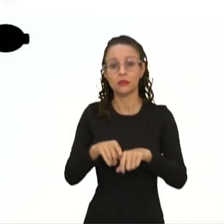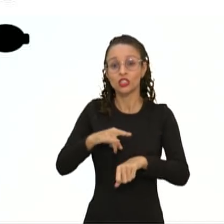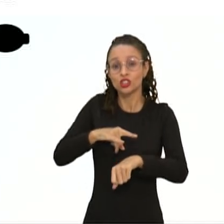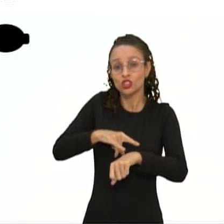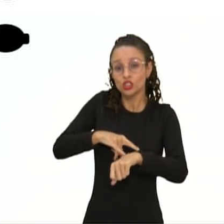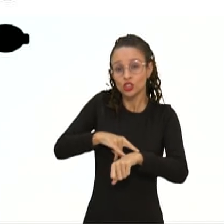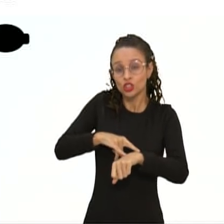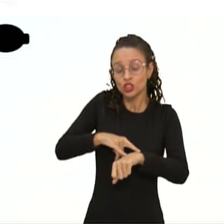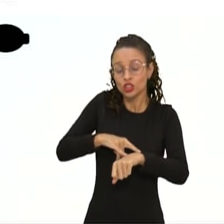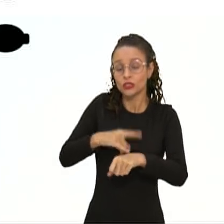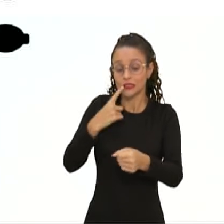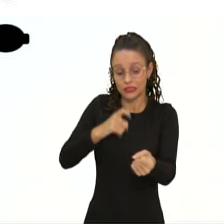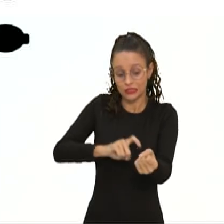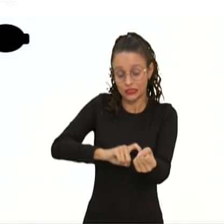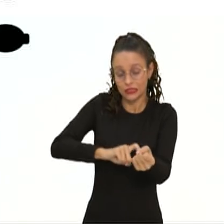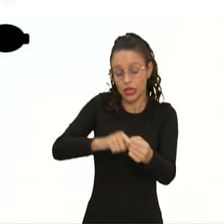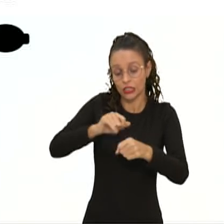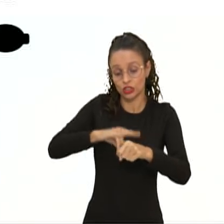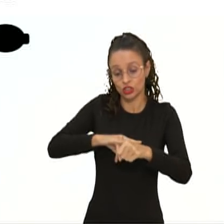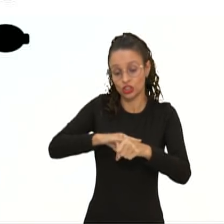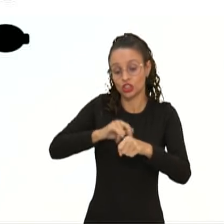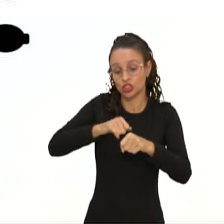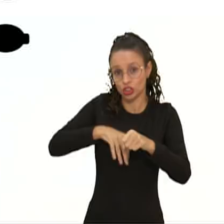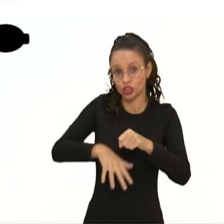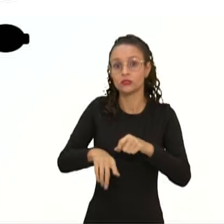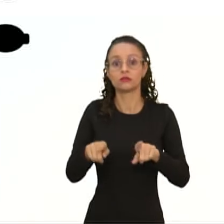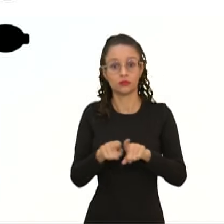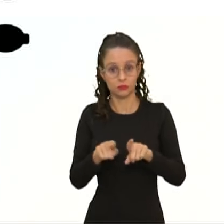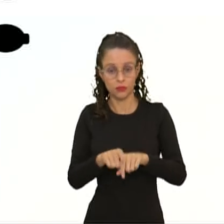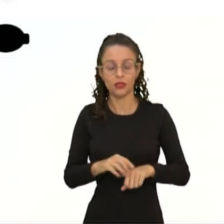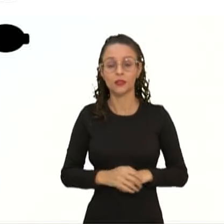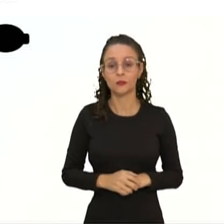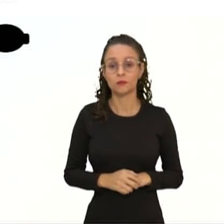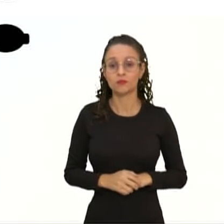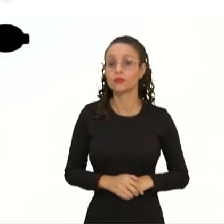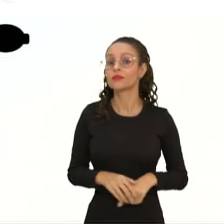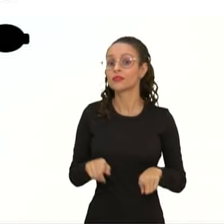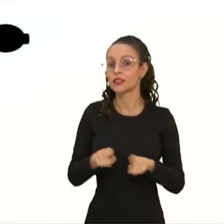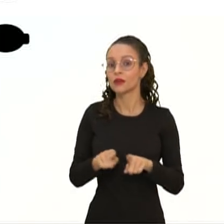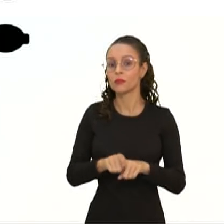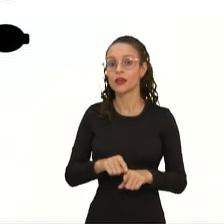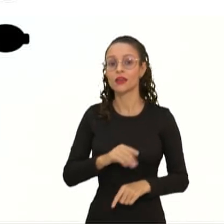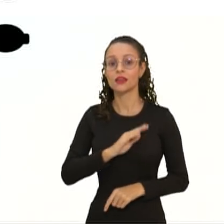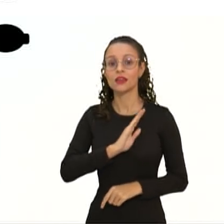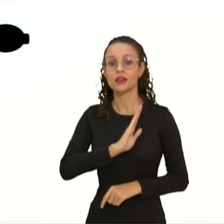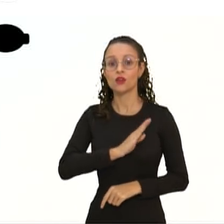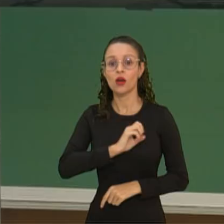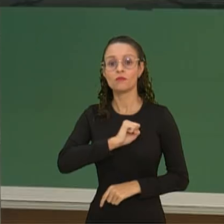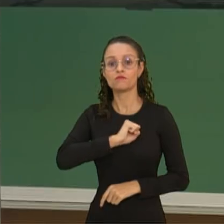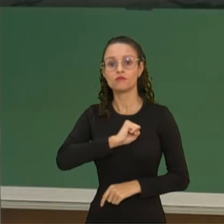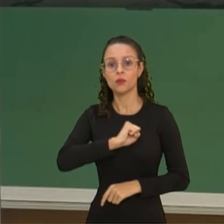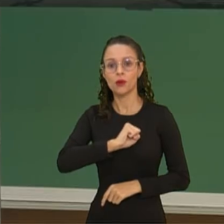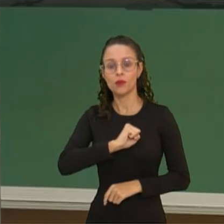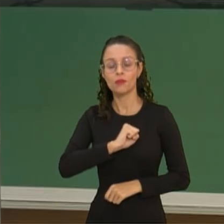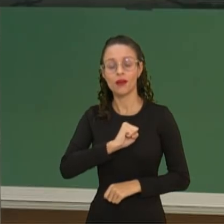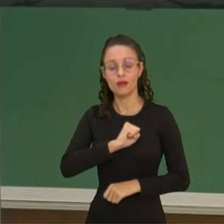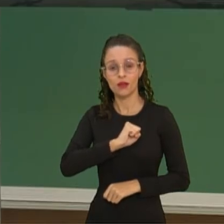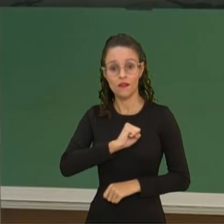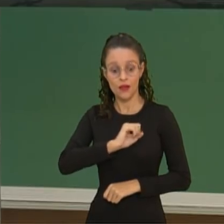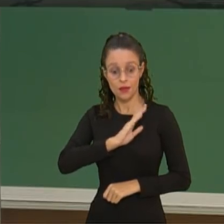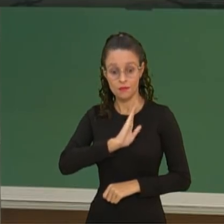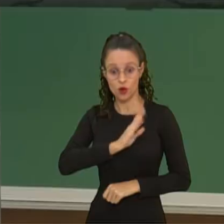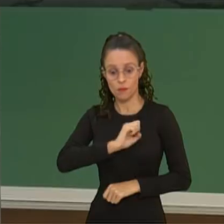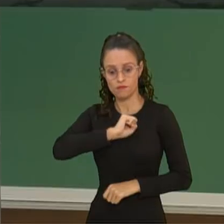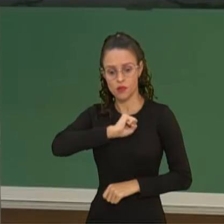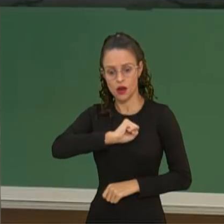isso aqui é em casos mais graves de pressão muito alta mesmo, tá? E batimento, arritmia, que é um batimento cardíaco